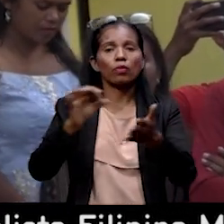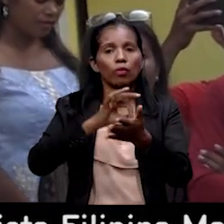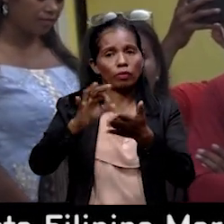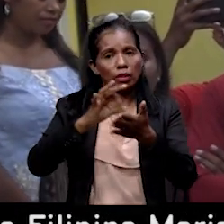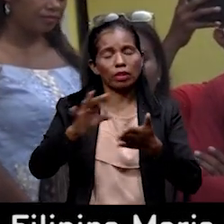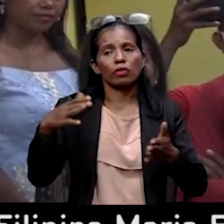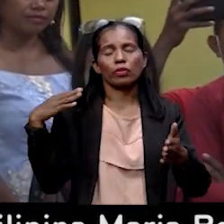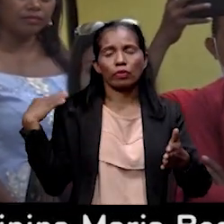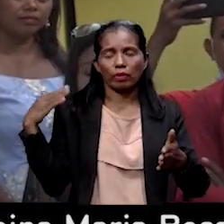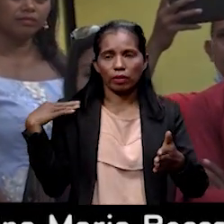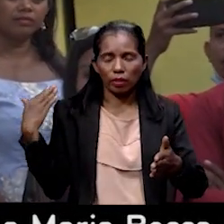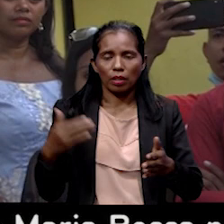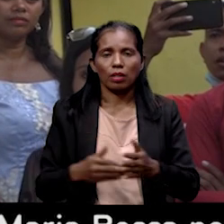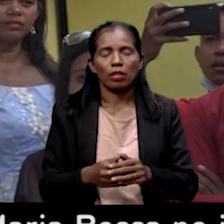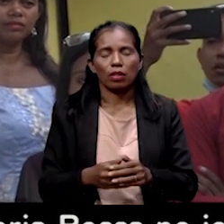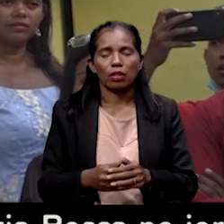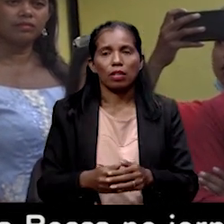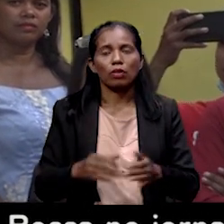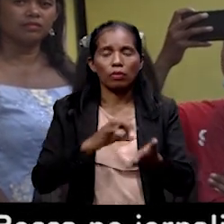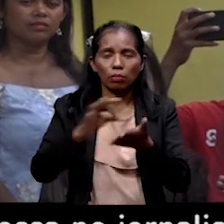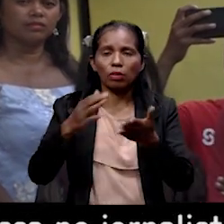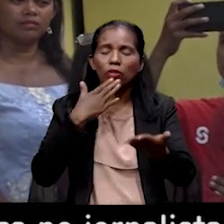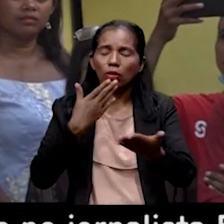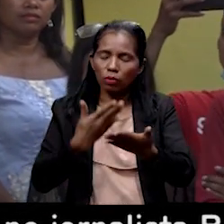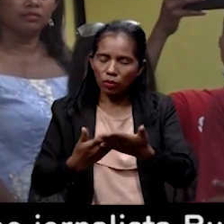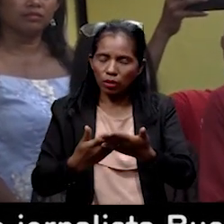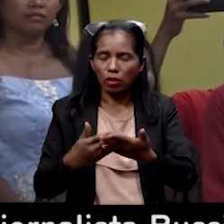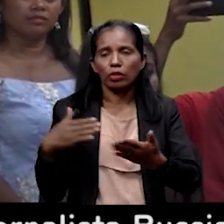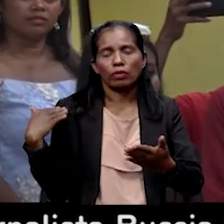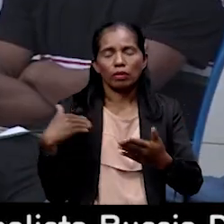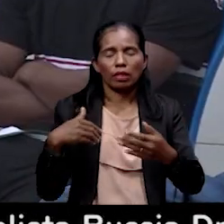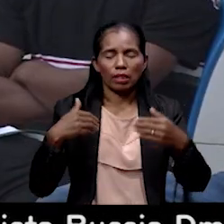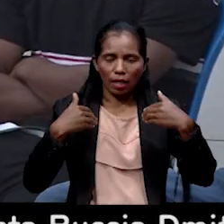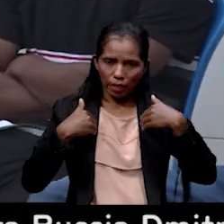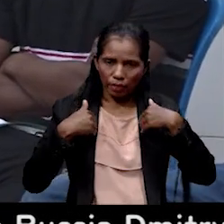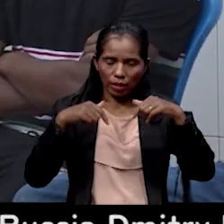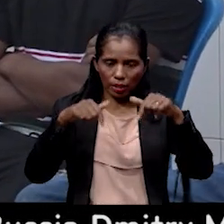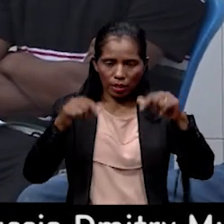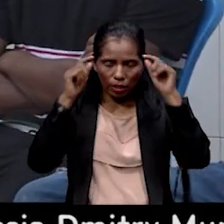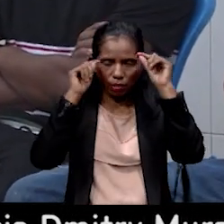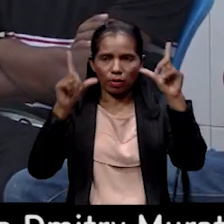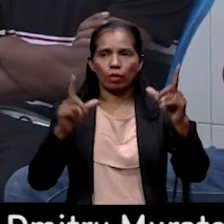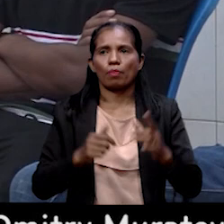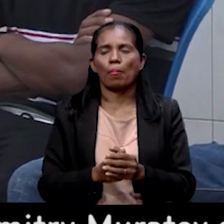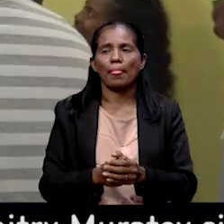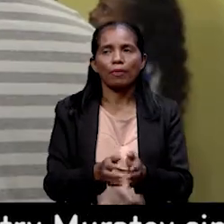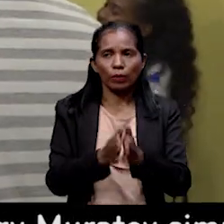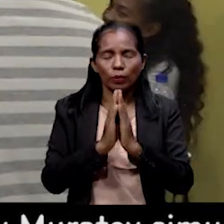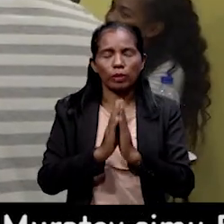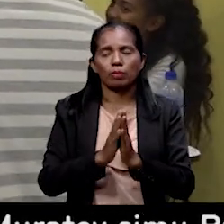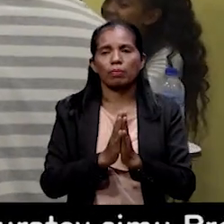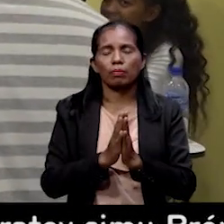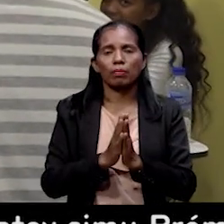formação de excelência para a juventude, tem que mostrar unidade também. Senana Gusmão Mos, o suba geração fonsira atu